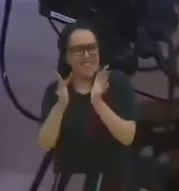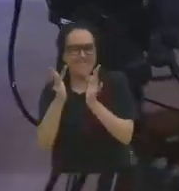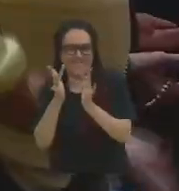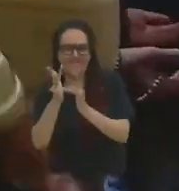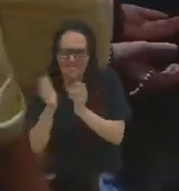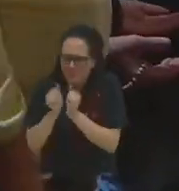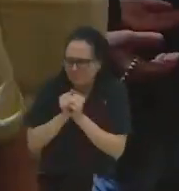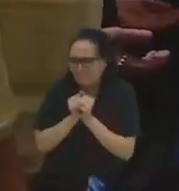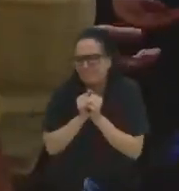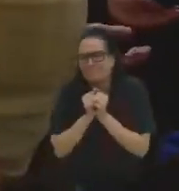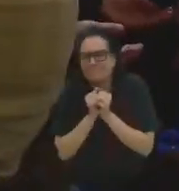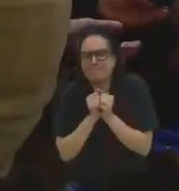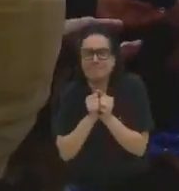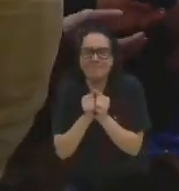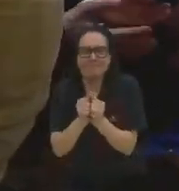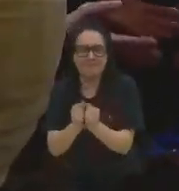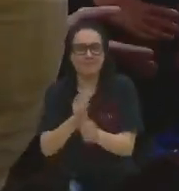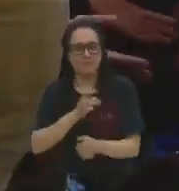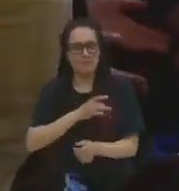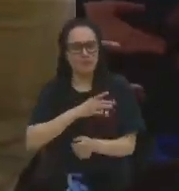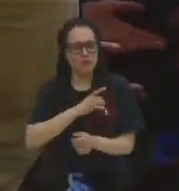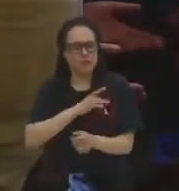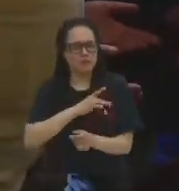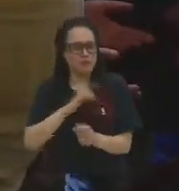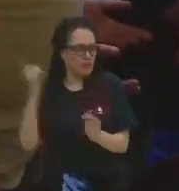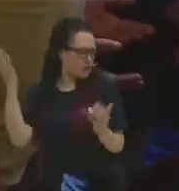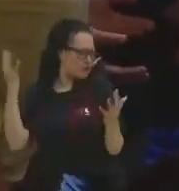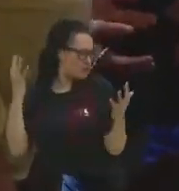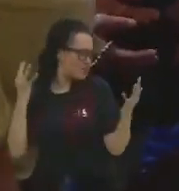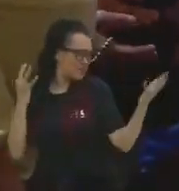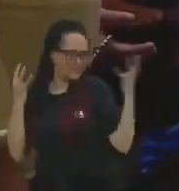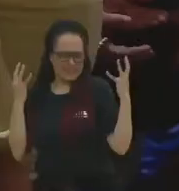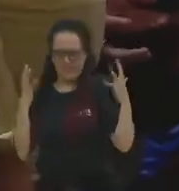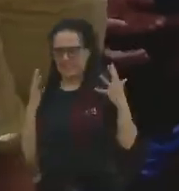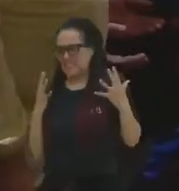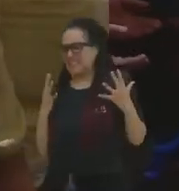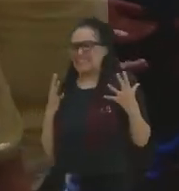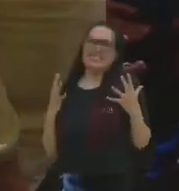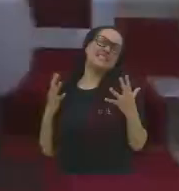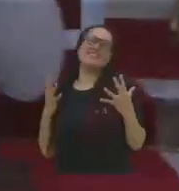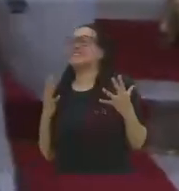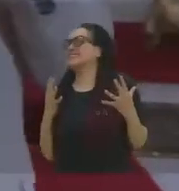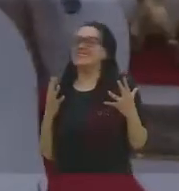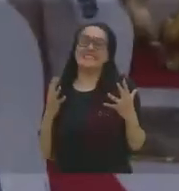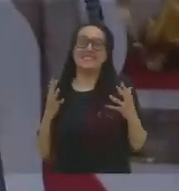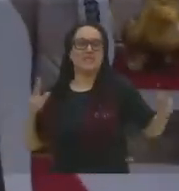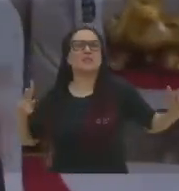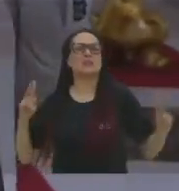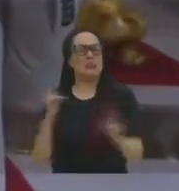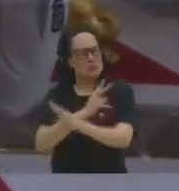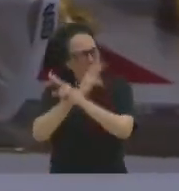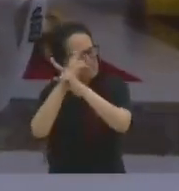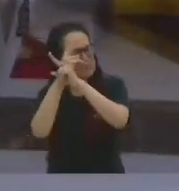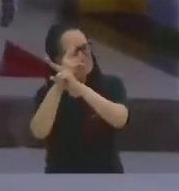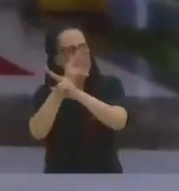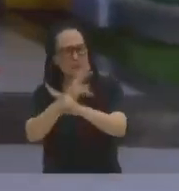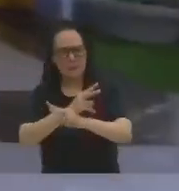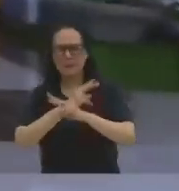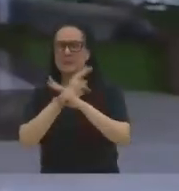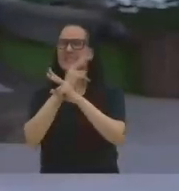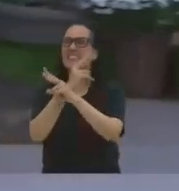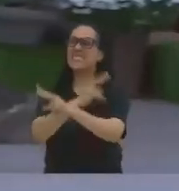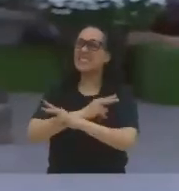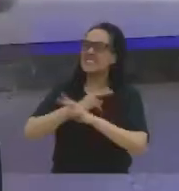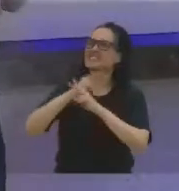Se o medo me cercar, ou se o vento soprar, seu nome